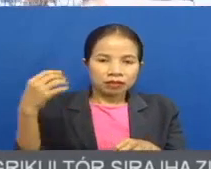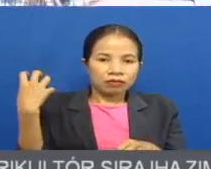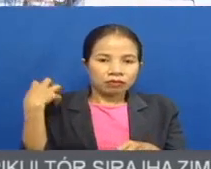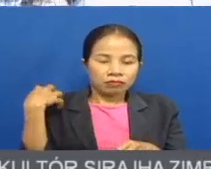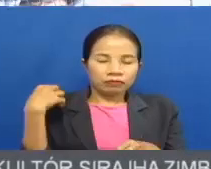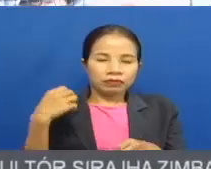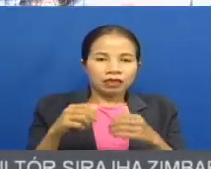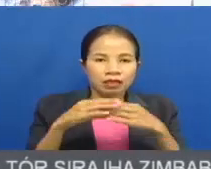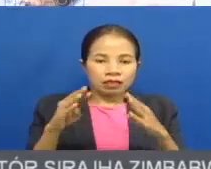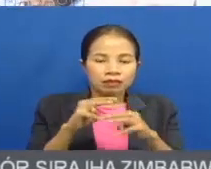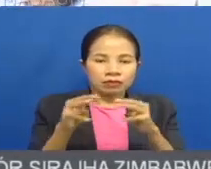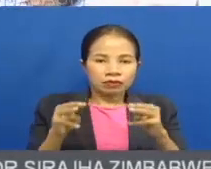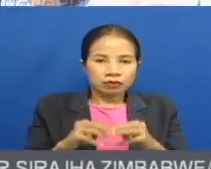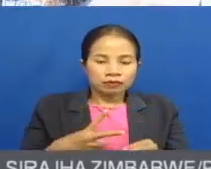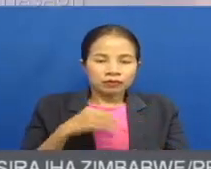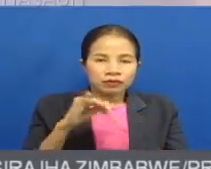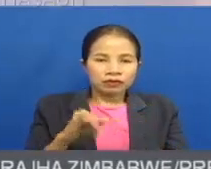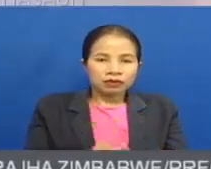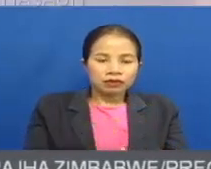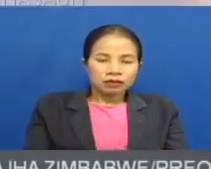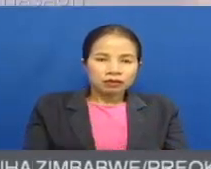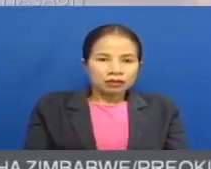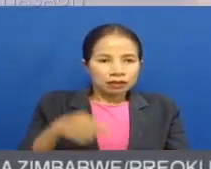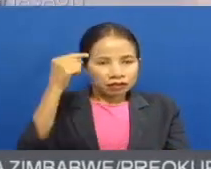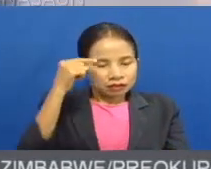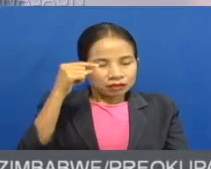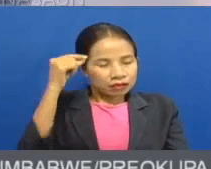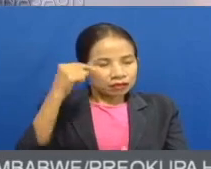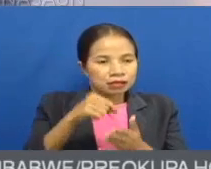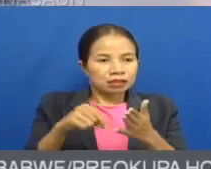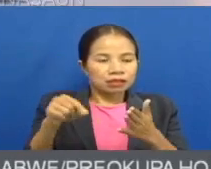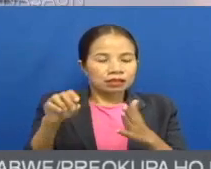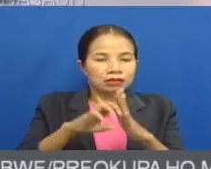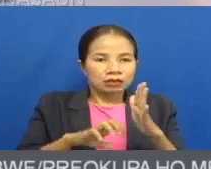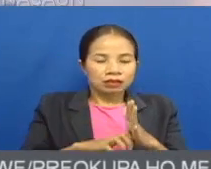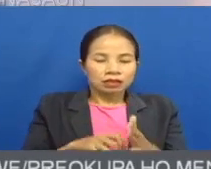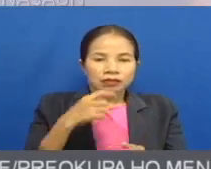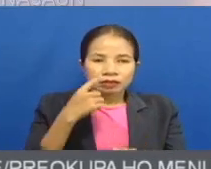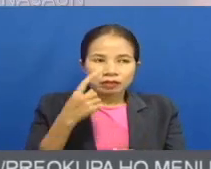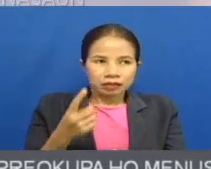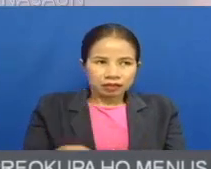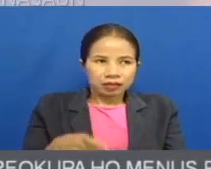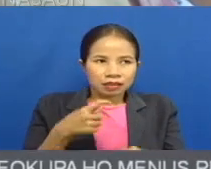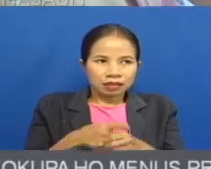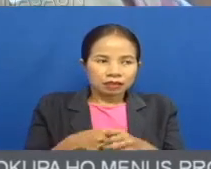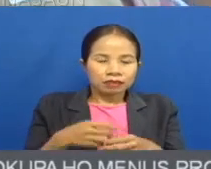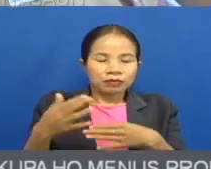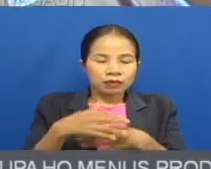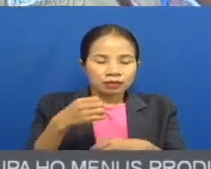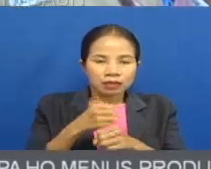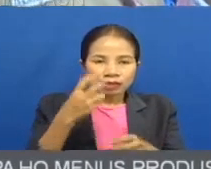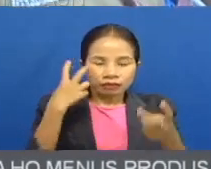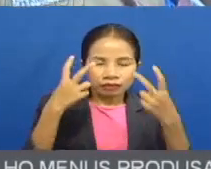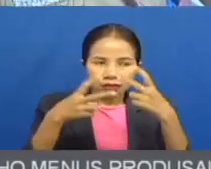edifício autoridade município dele. Secretário de Estado Zermano Santana Brites Dias Ateten e a tempo badak se halo